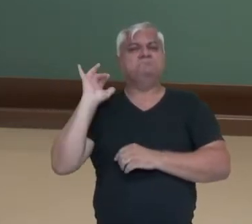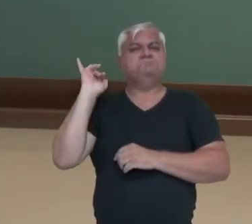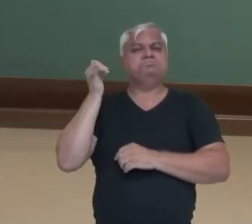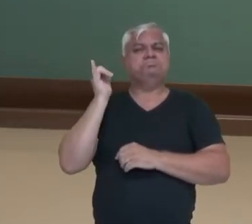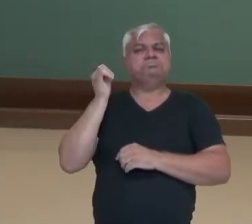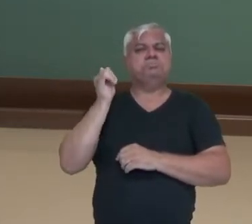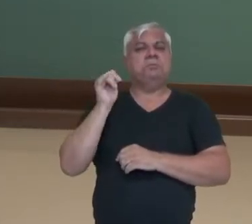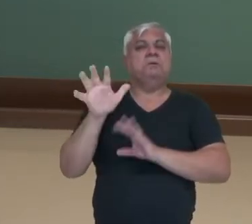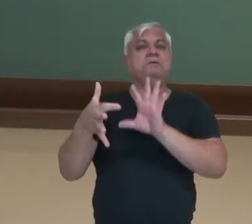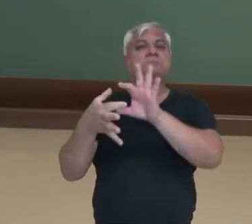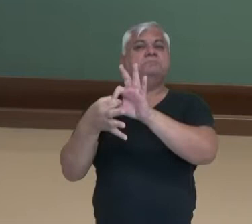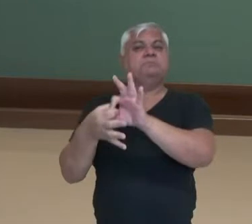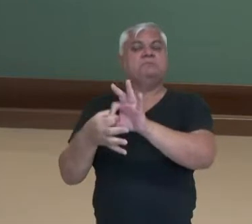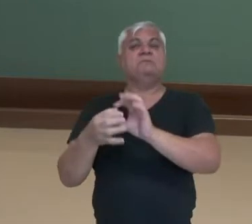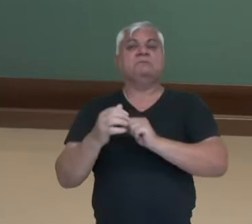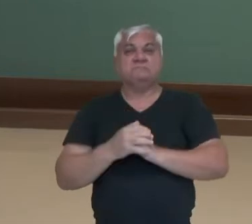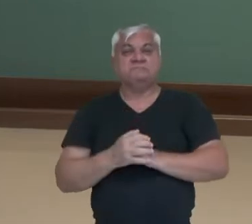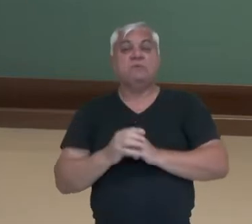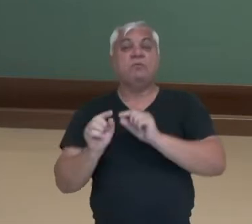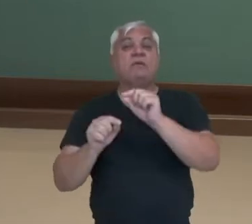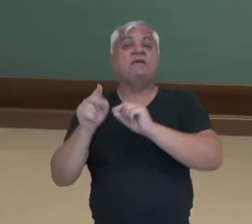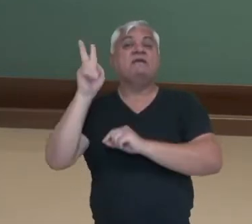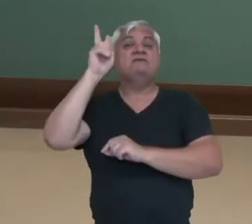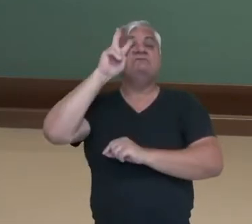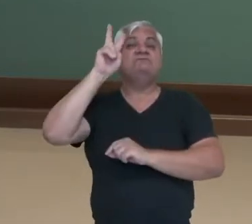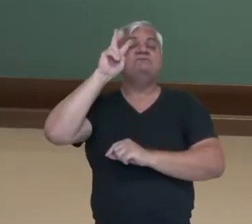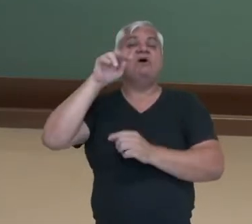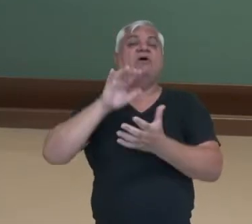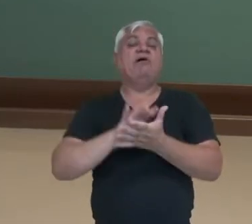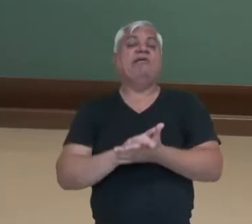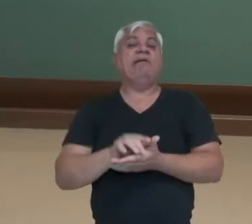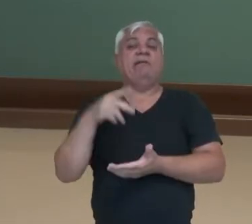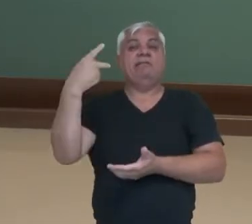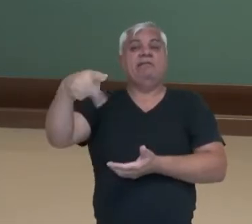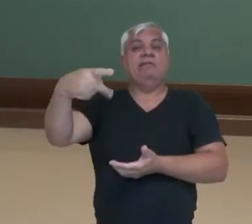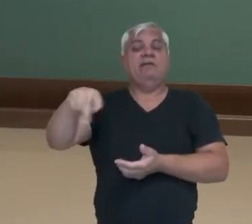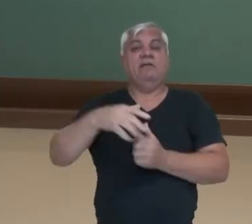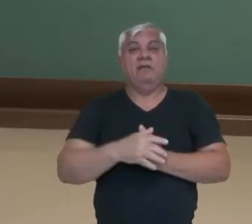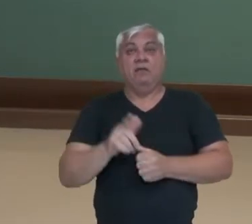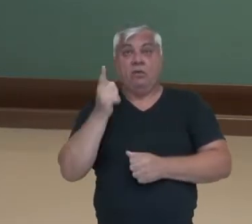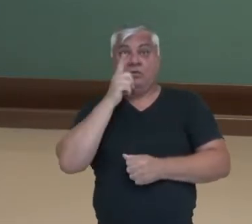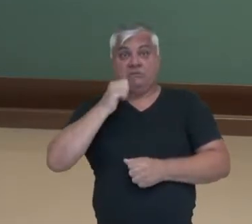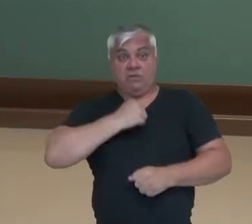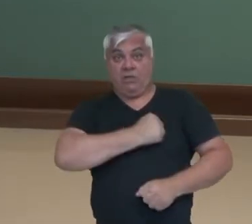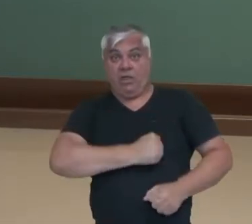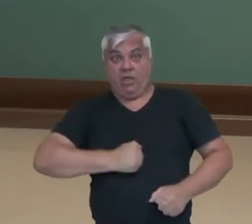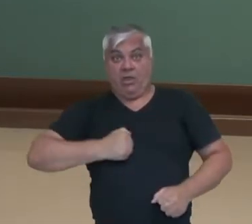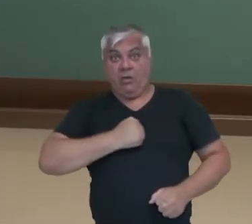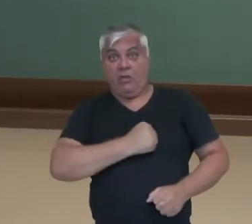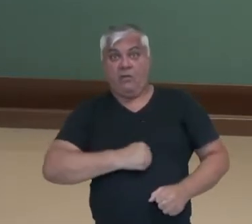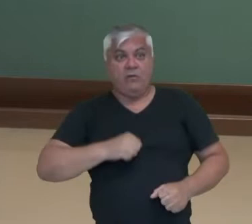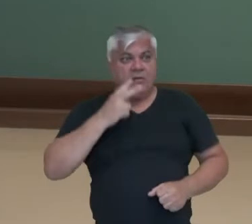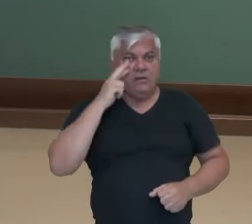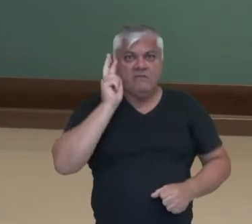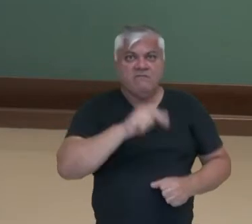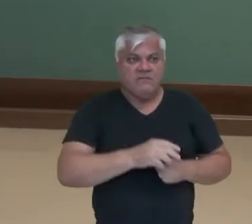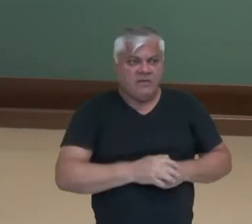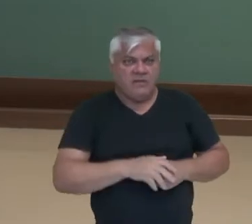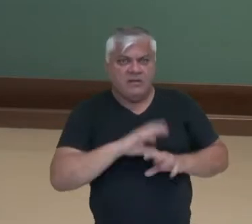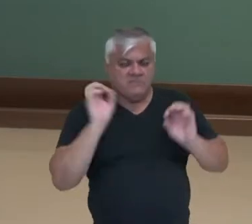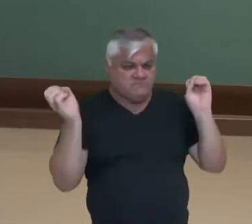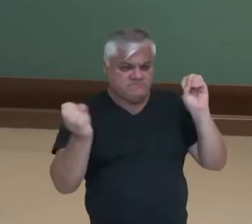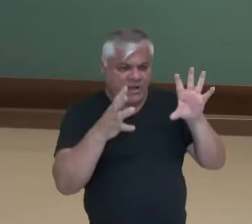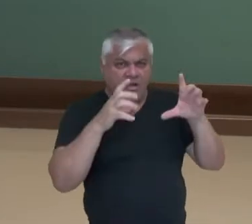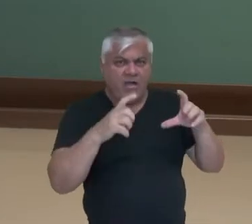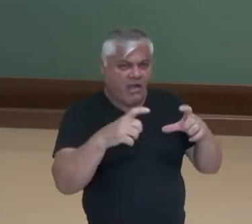ligando inclusive, né, a famosa história que ele conseguiu, um herói que consegue decifrar uma maldição da